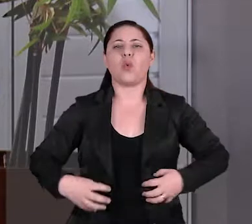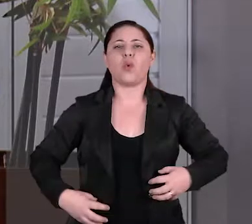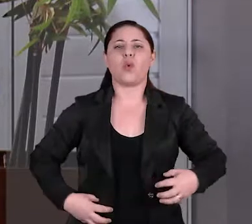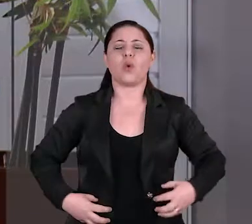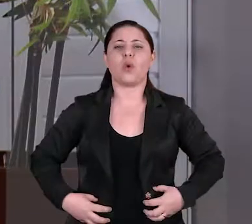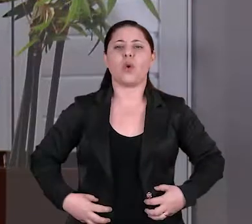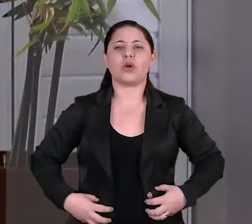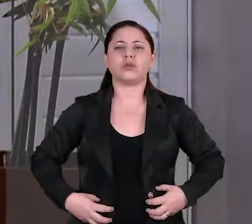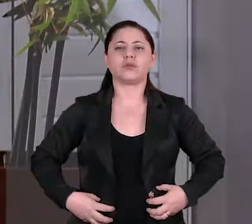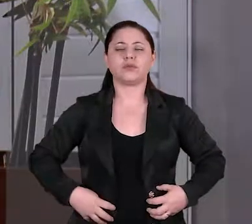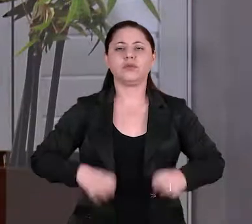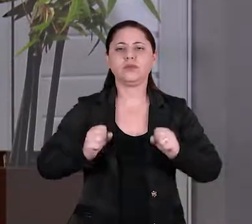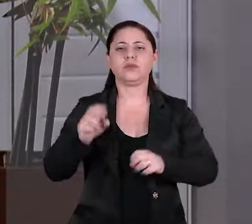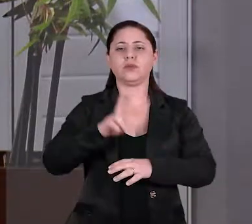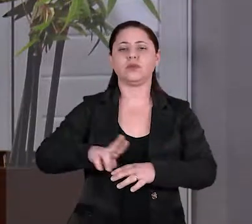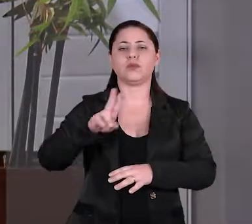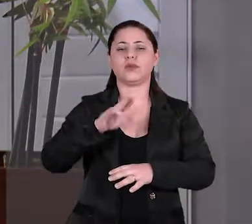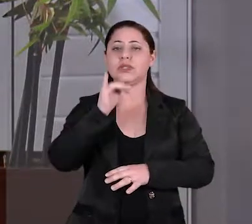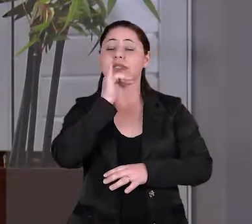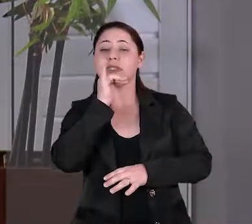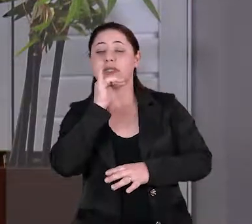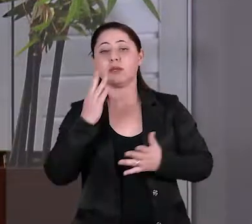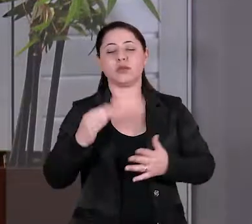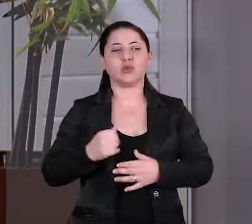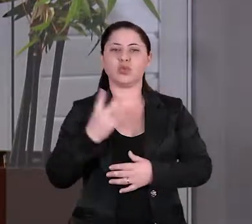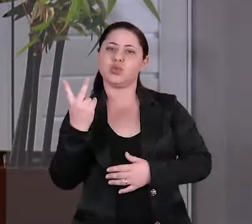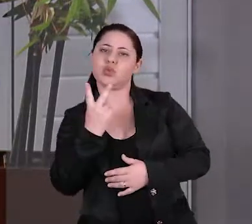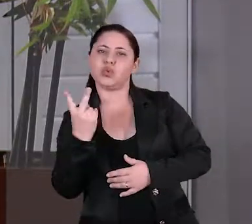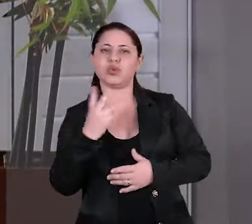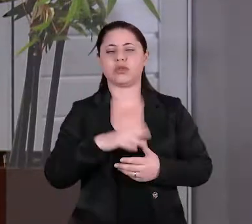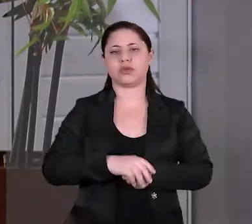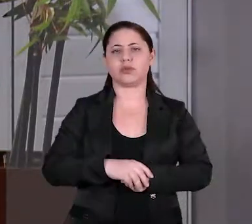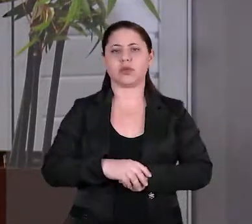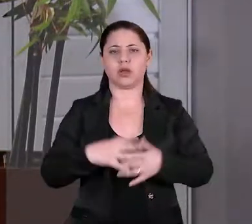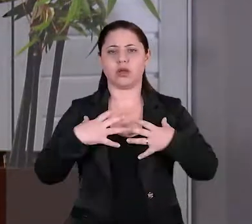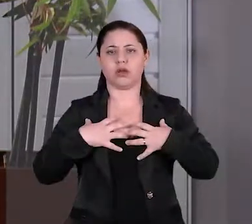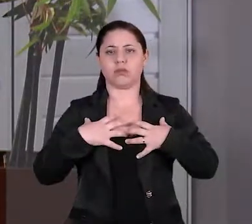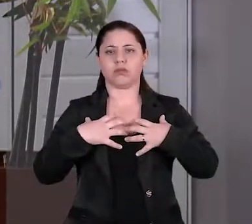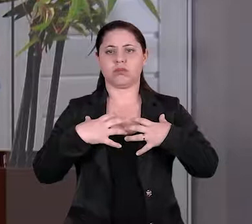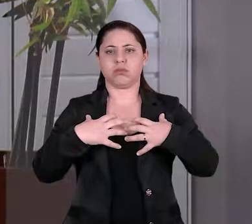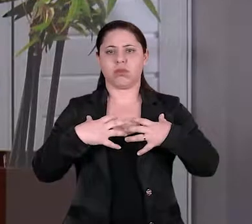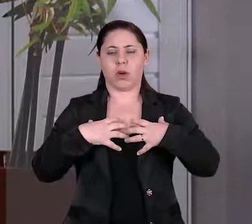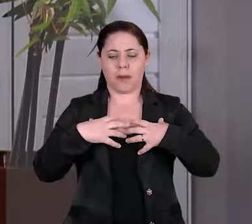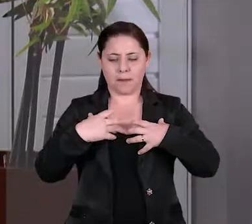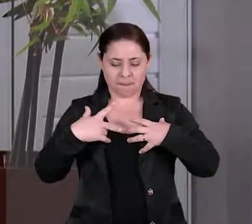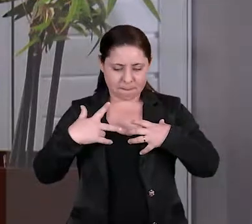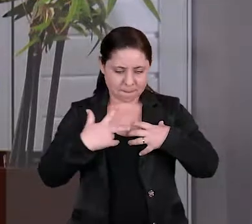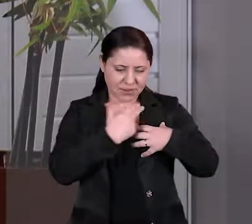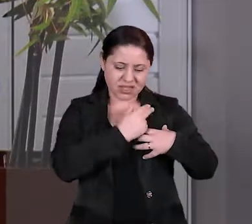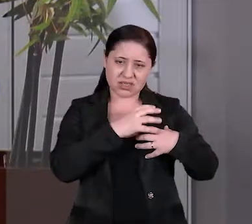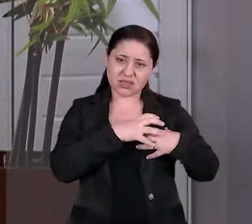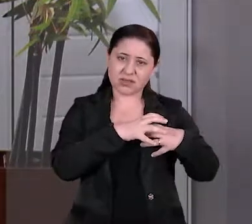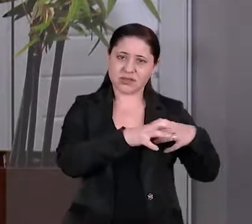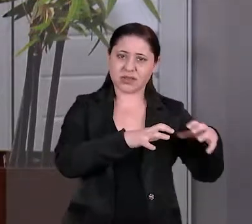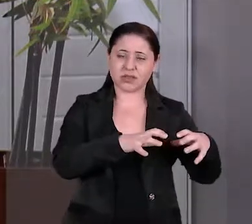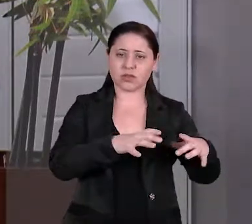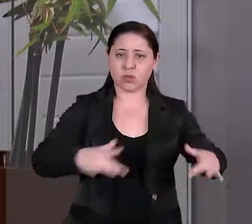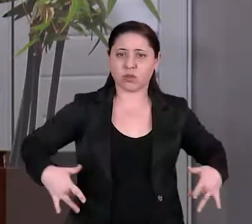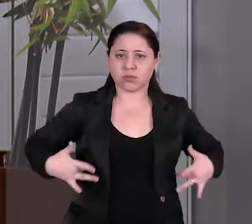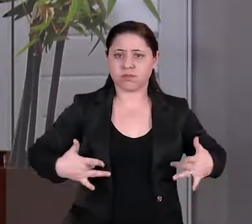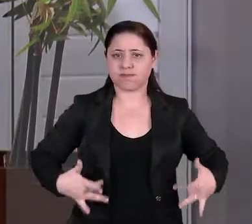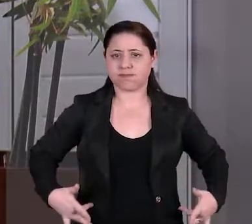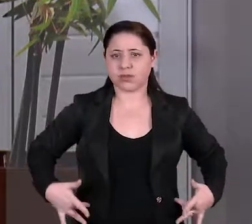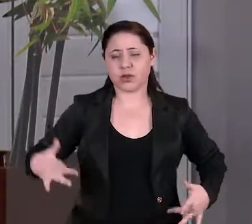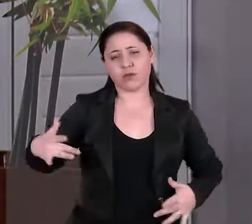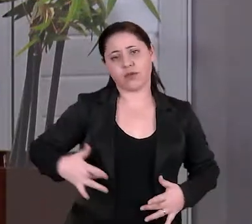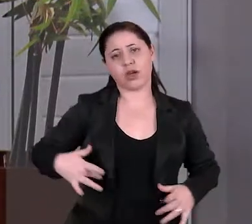doador vivo, são os órgãos duplos que a gente fala. Então, um lobo do pulmão, um pedaço do fígado e os